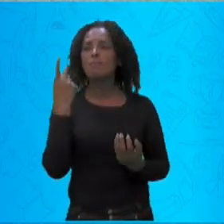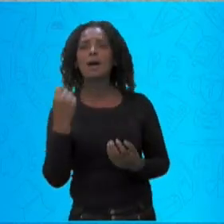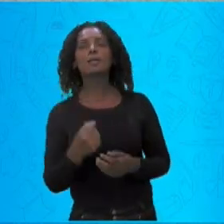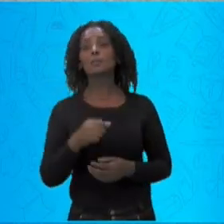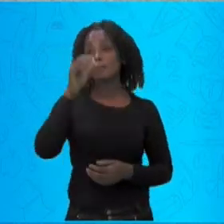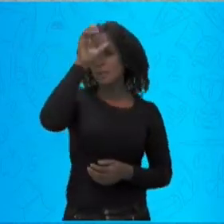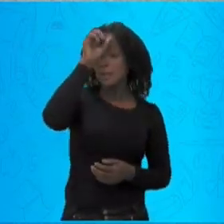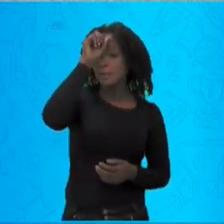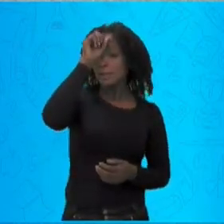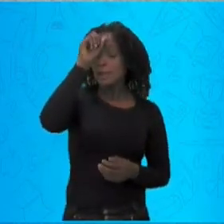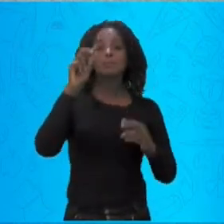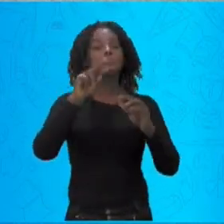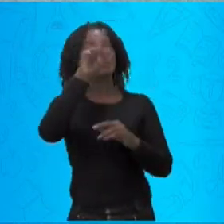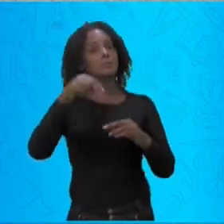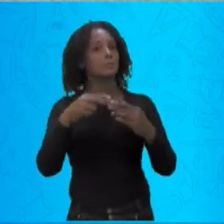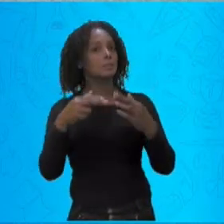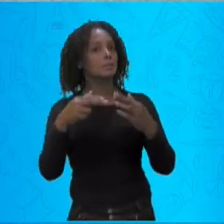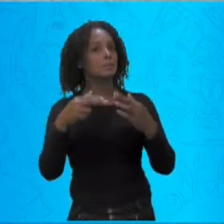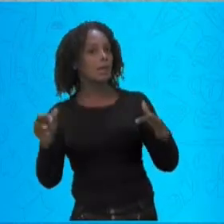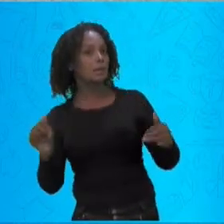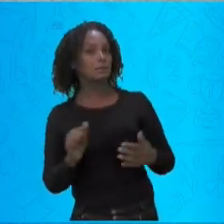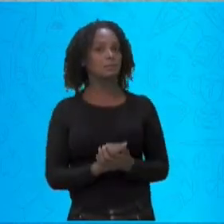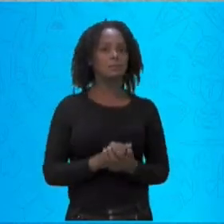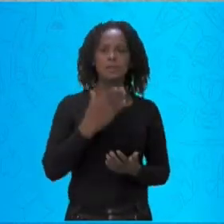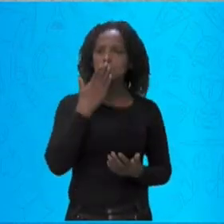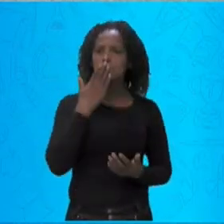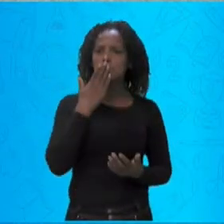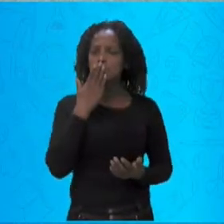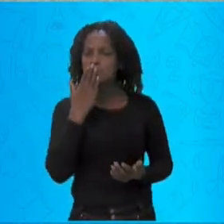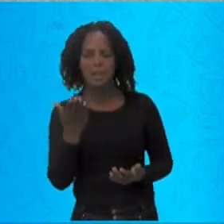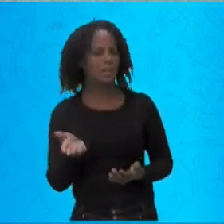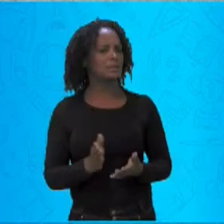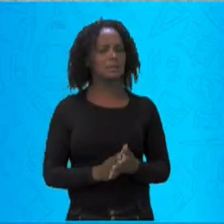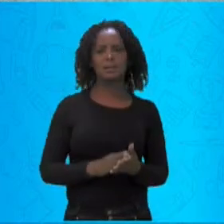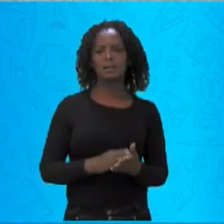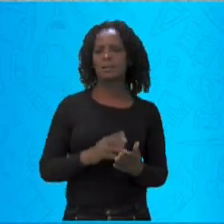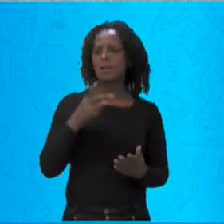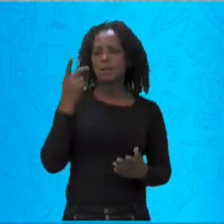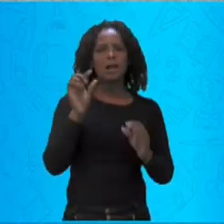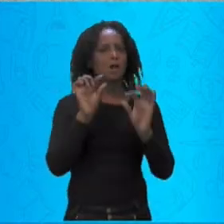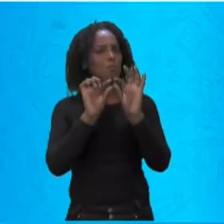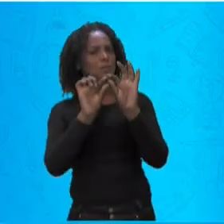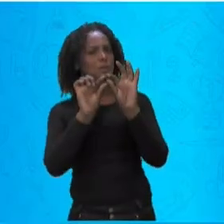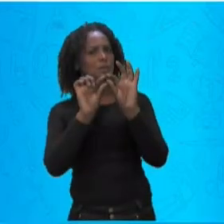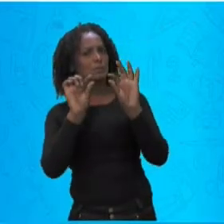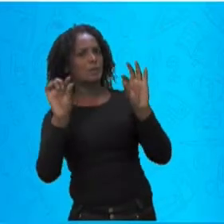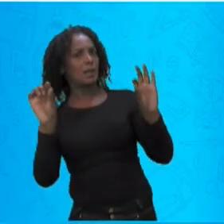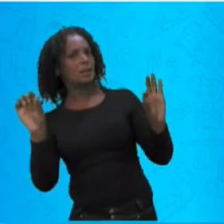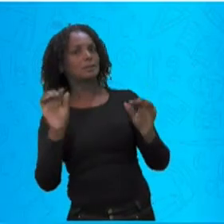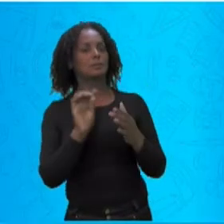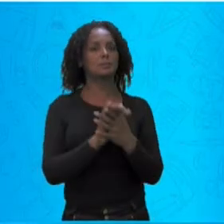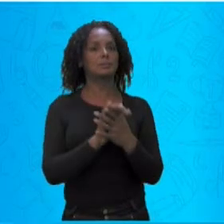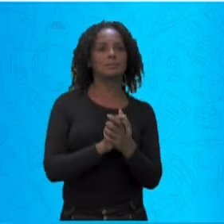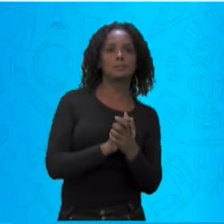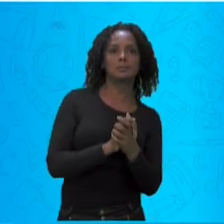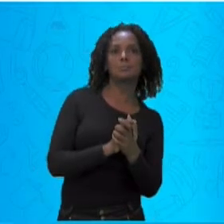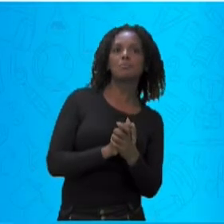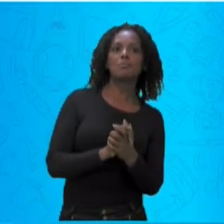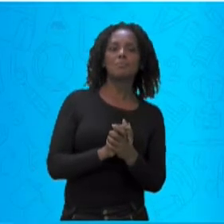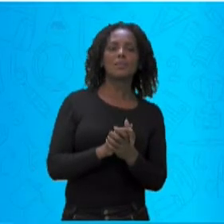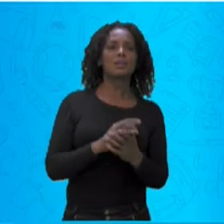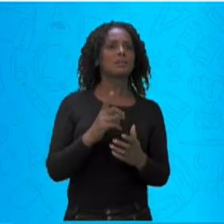sinais de pontuação. Peça para ele falar algumas frases e você vai falando, nessa frase é o ponto